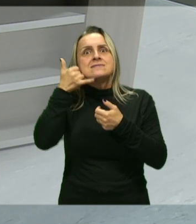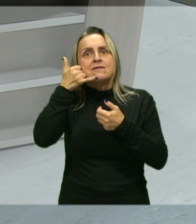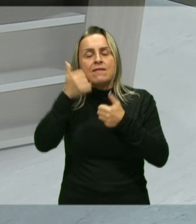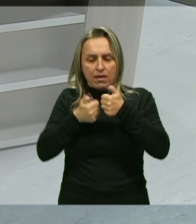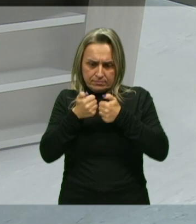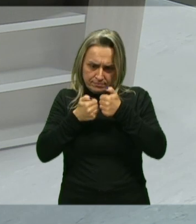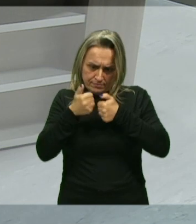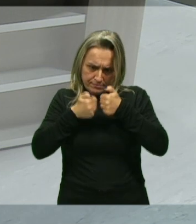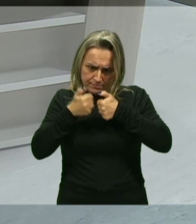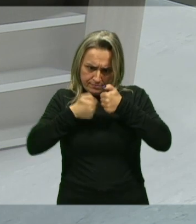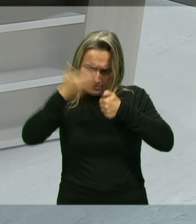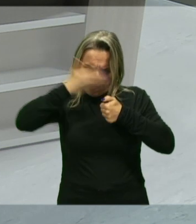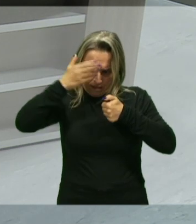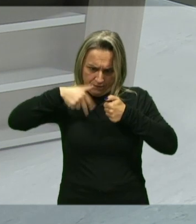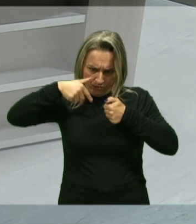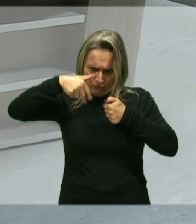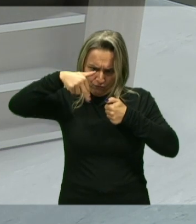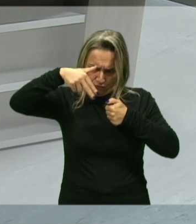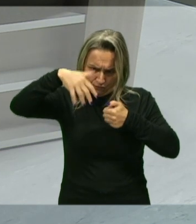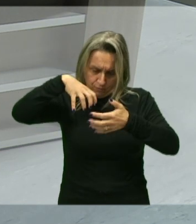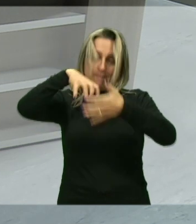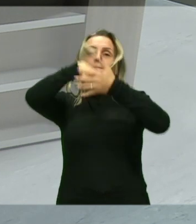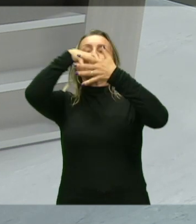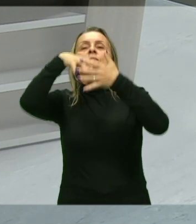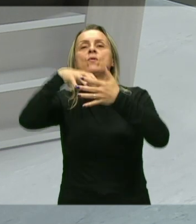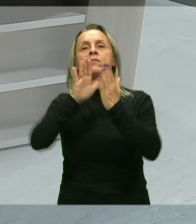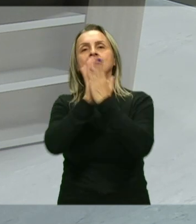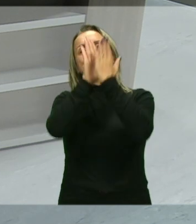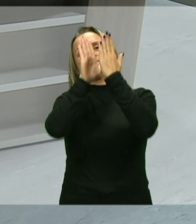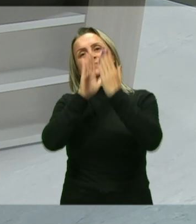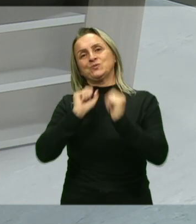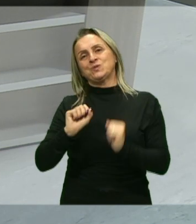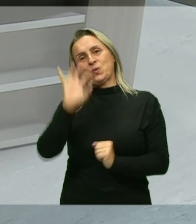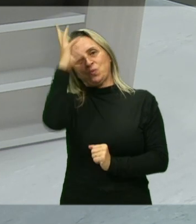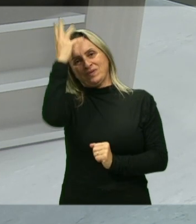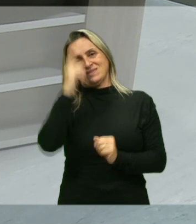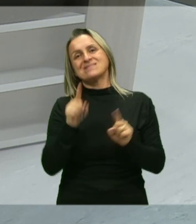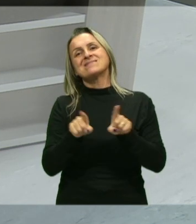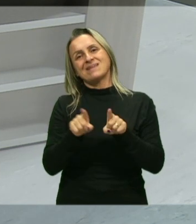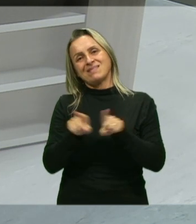está passando, né? As pessoas ficam